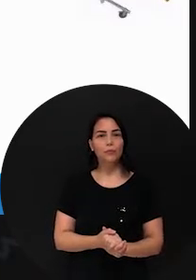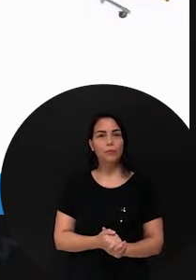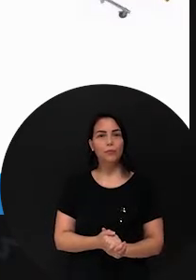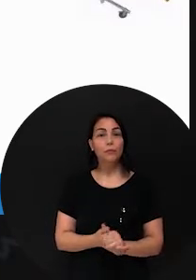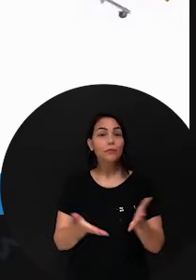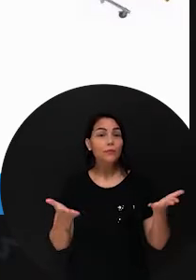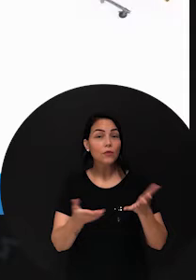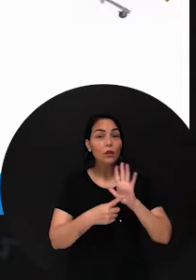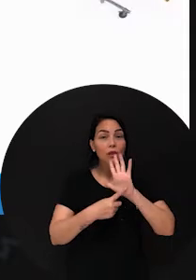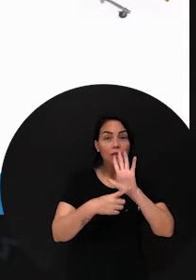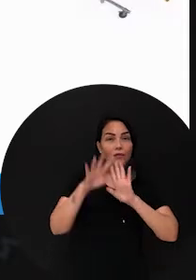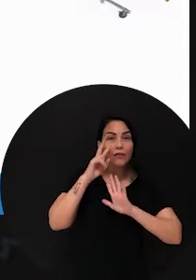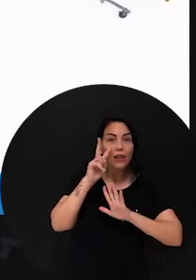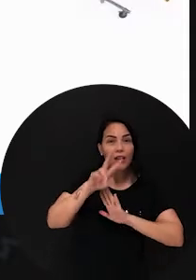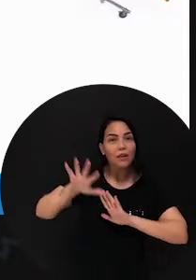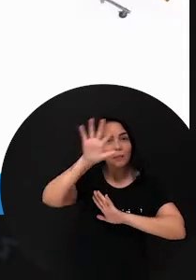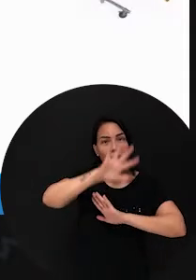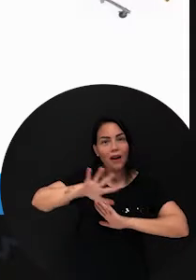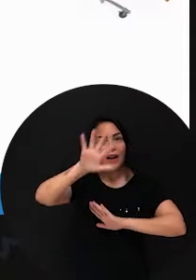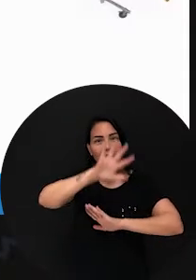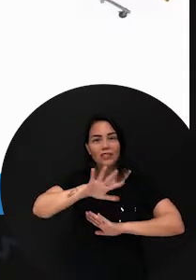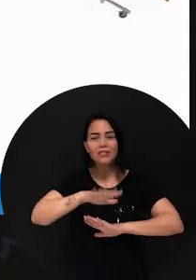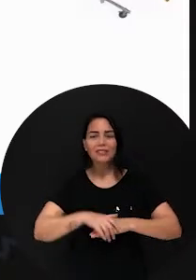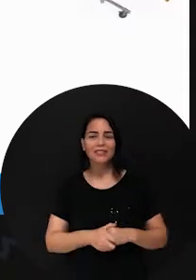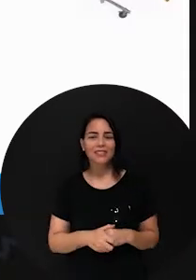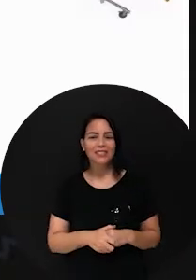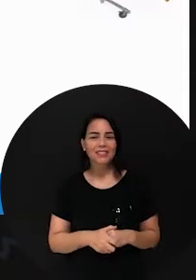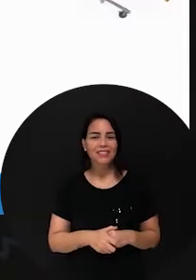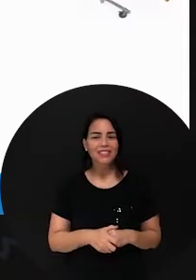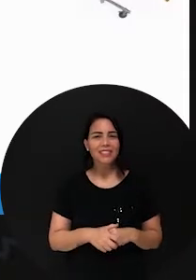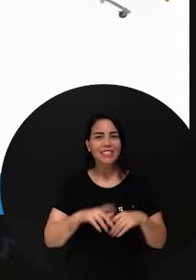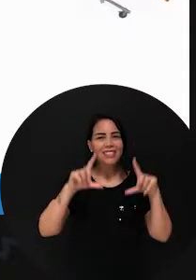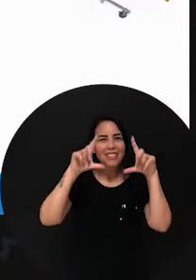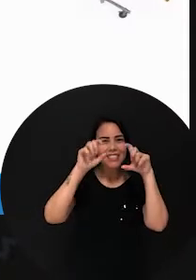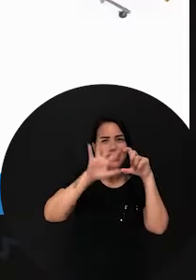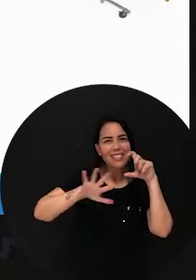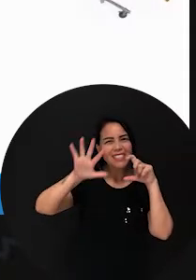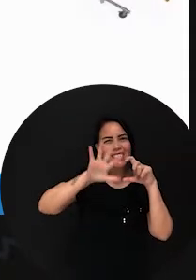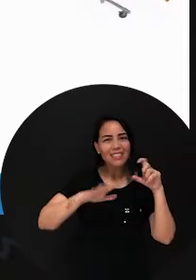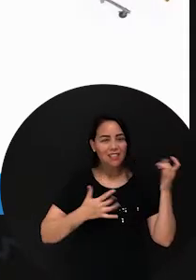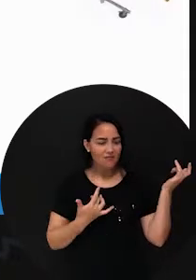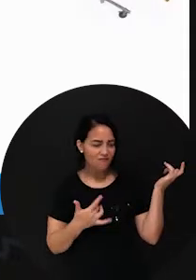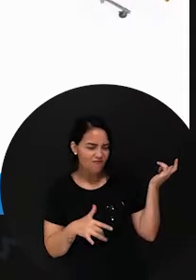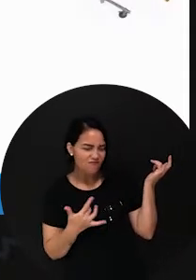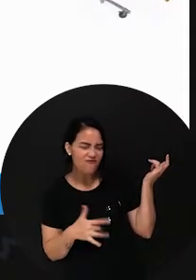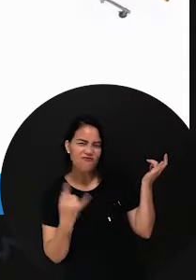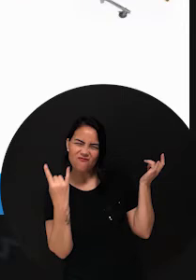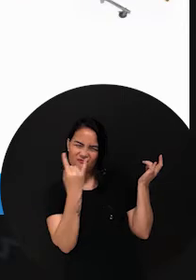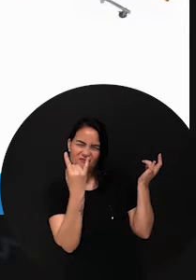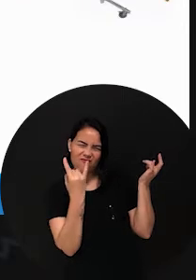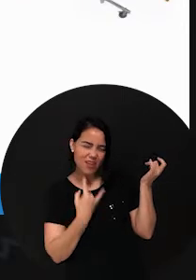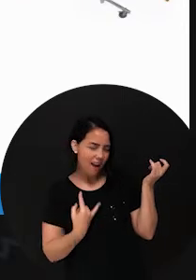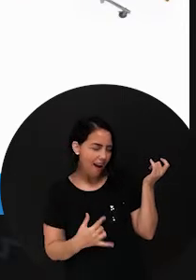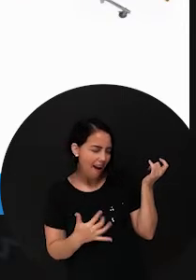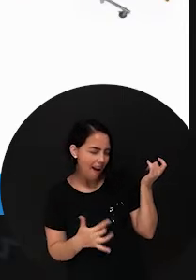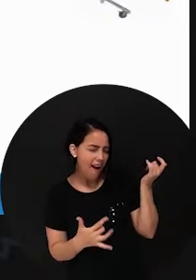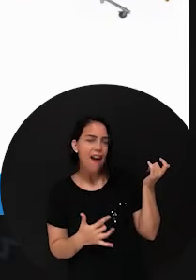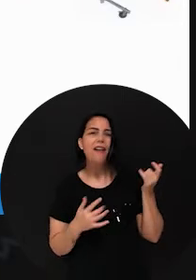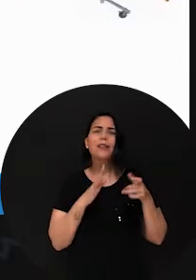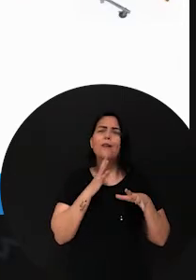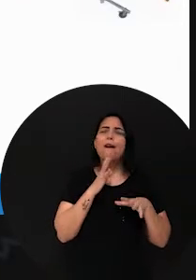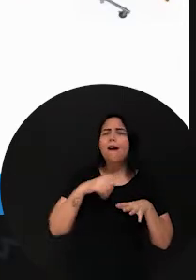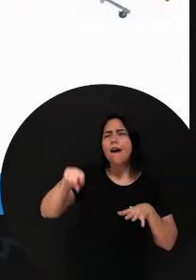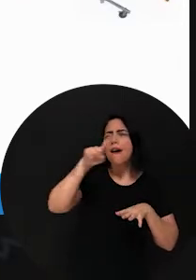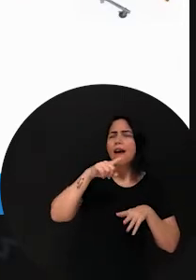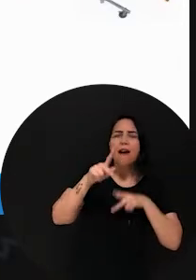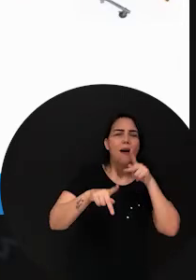Então, vamos lá, olha só. Agora a gente tem aqui uma foto de uma guitarra, né? Então, a guitarra já é um instrumento muito conhecido no popular, né? No